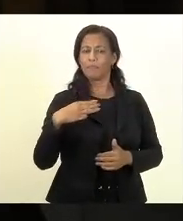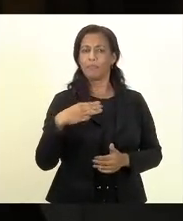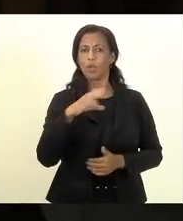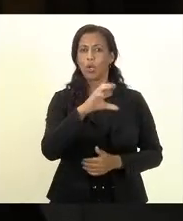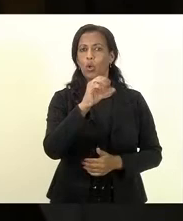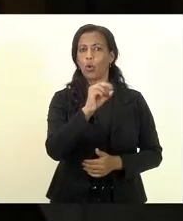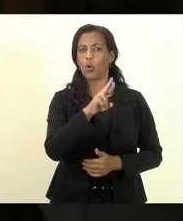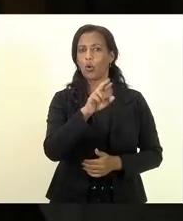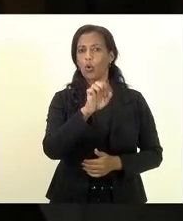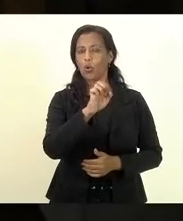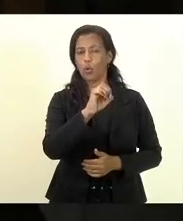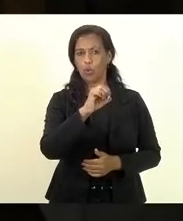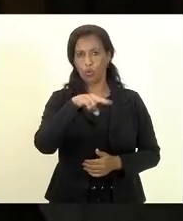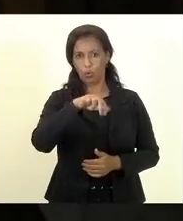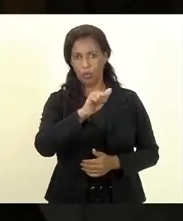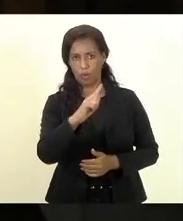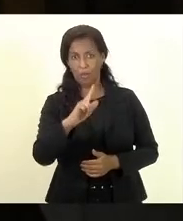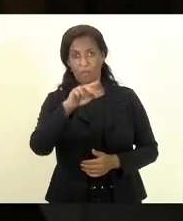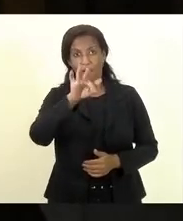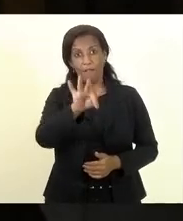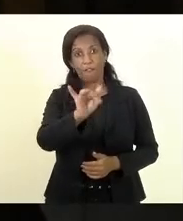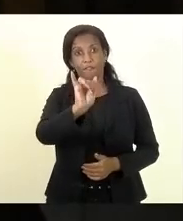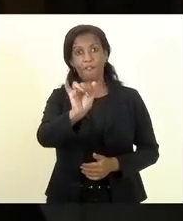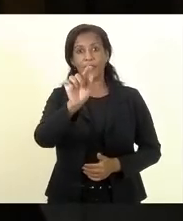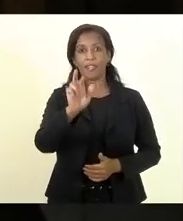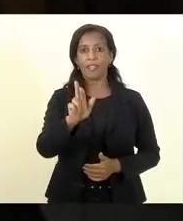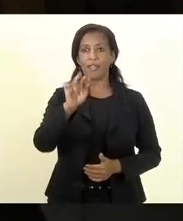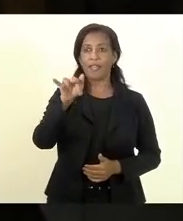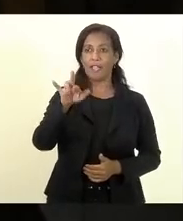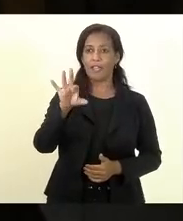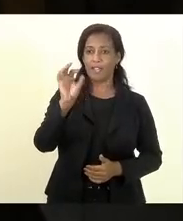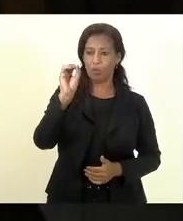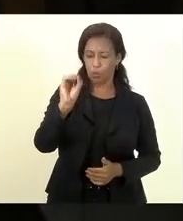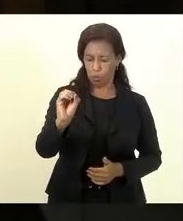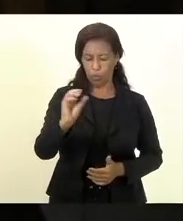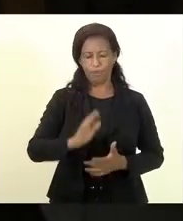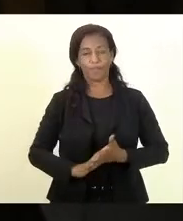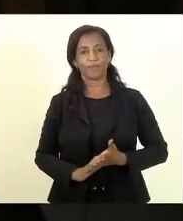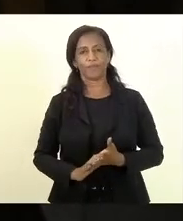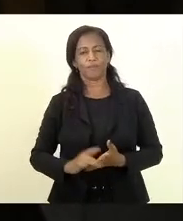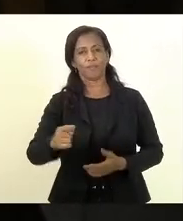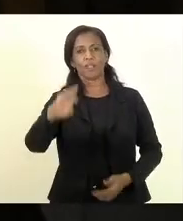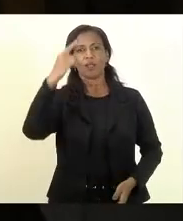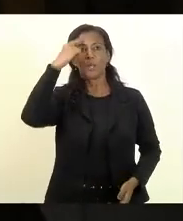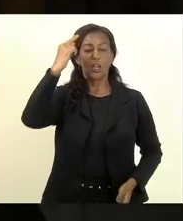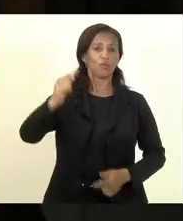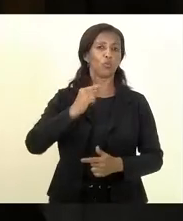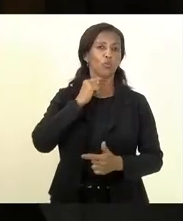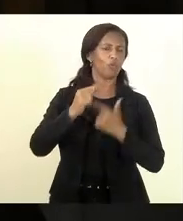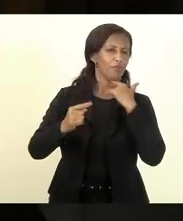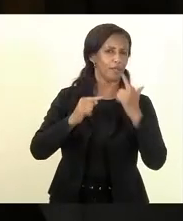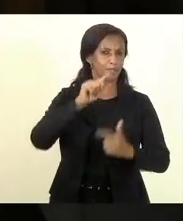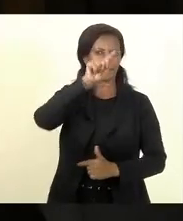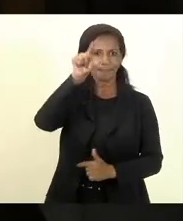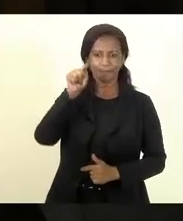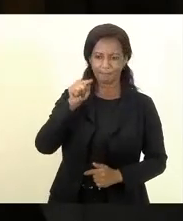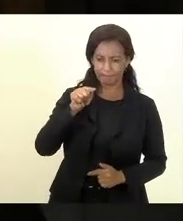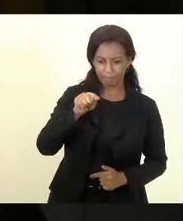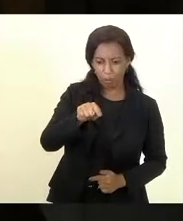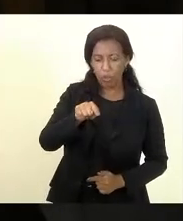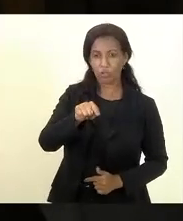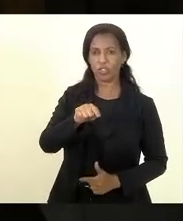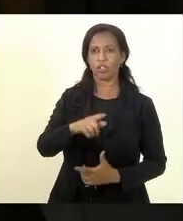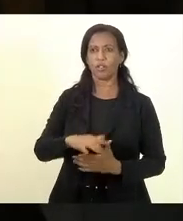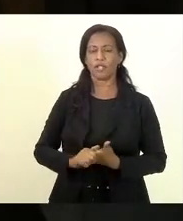Figueiredo, porque uma coisa aqui me deixou meio intrigado, presidente. Nós temos uma arrecadação